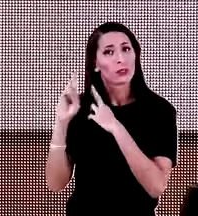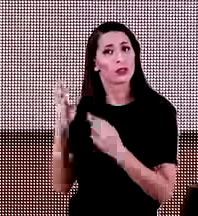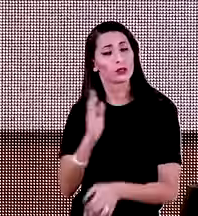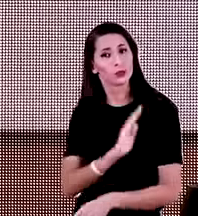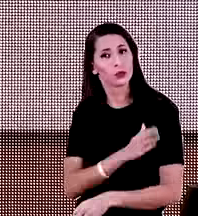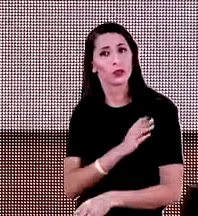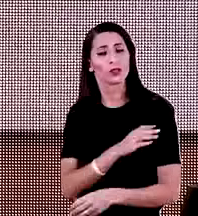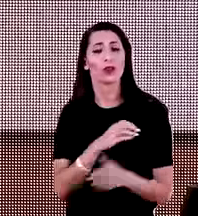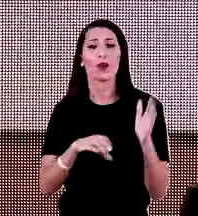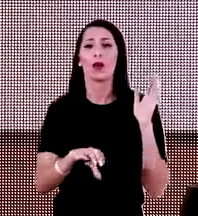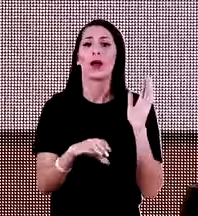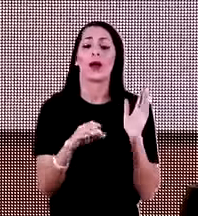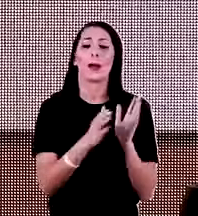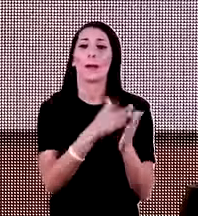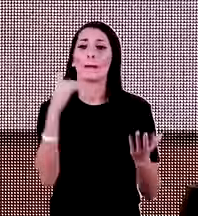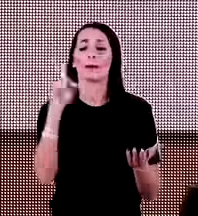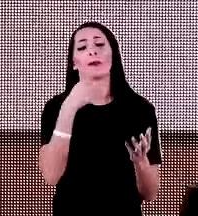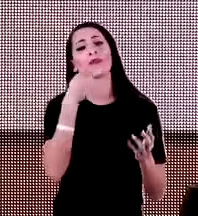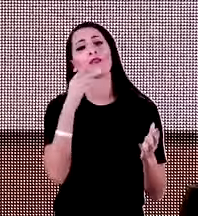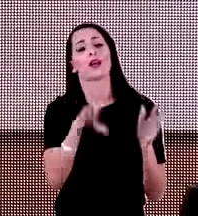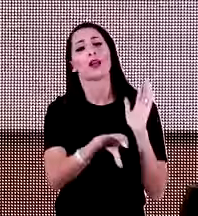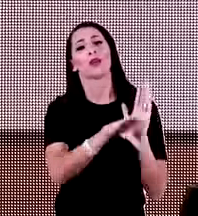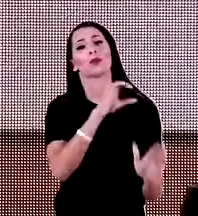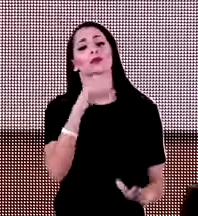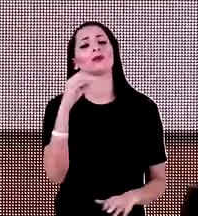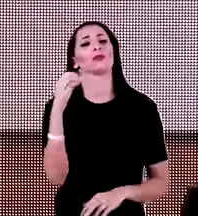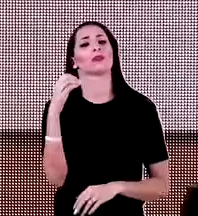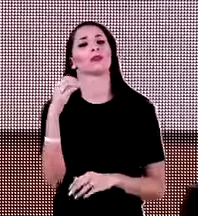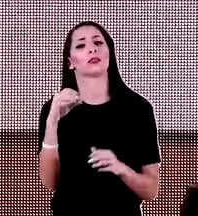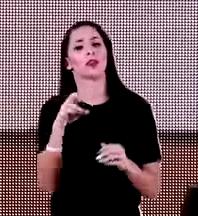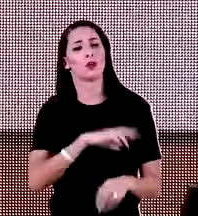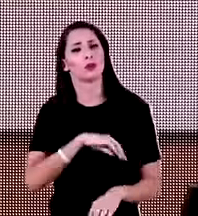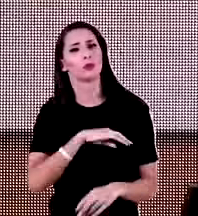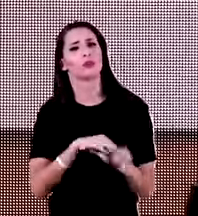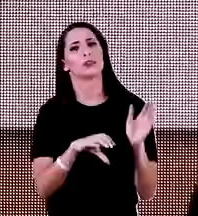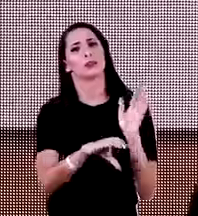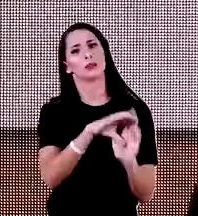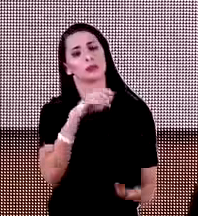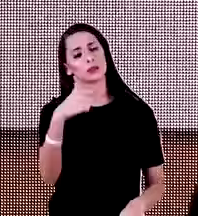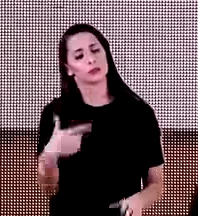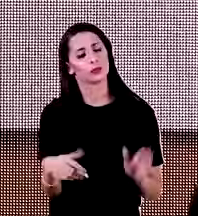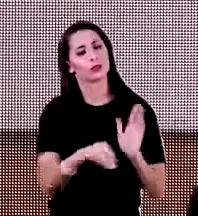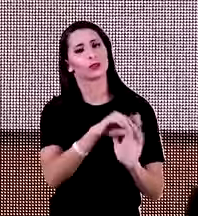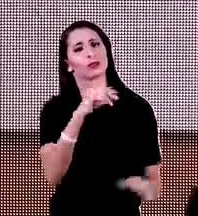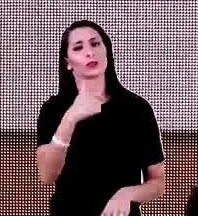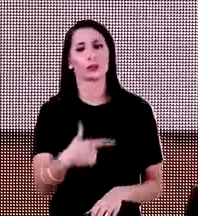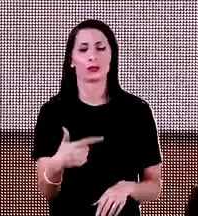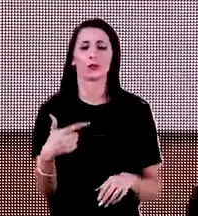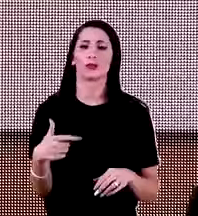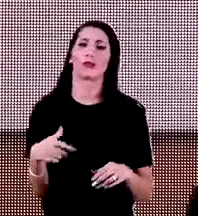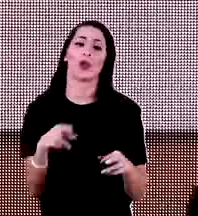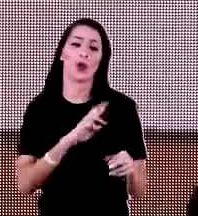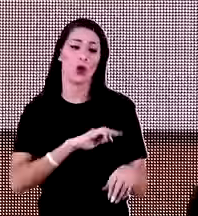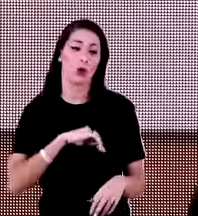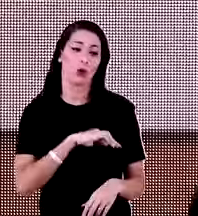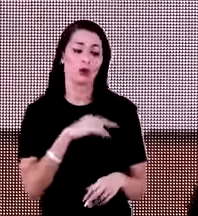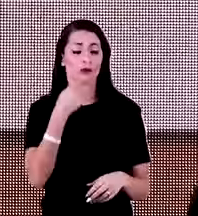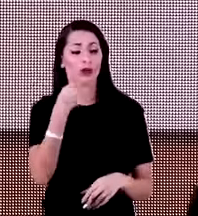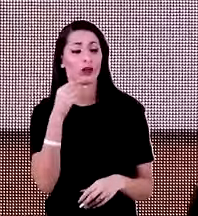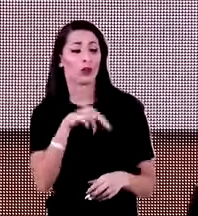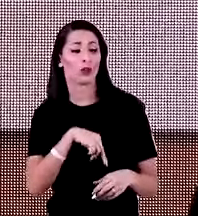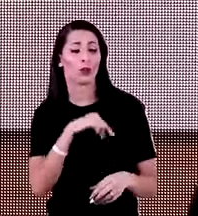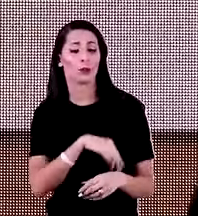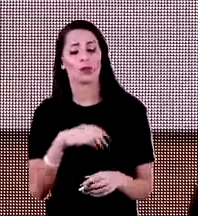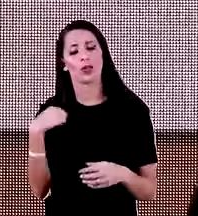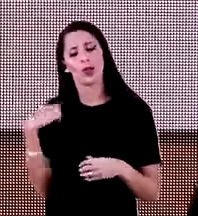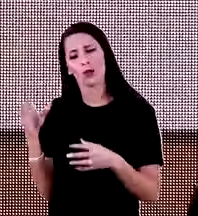Ruth, capítulo 2, versículo 2. Ruth, a moabita, disse a Noemi, vou colher espigas no campo daquele que me